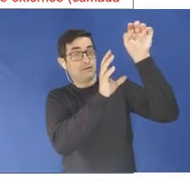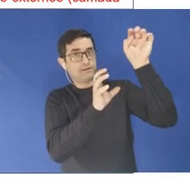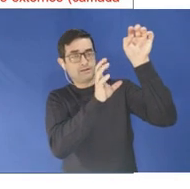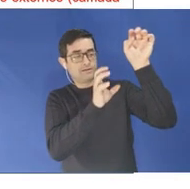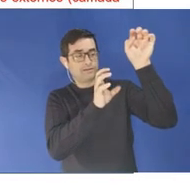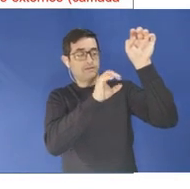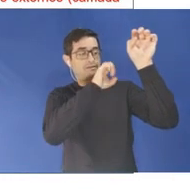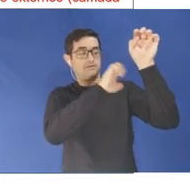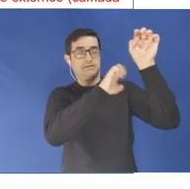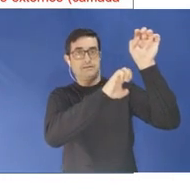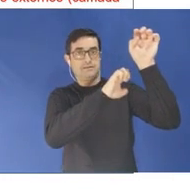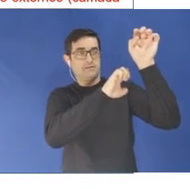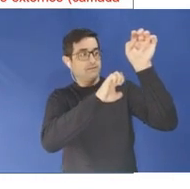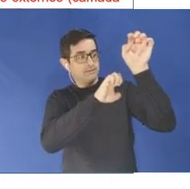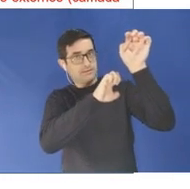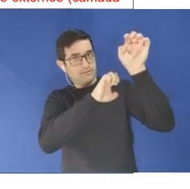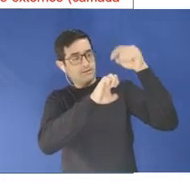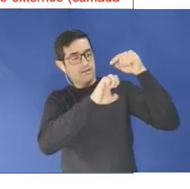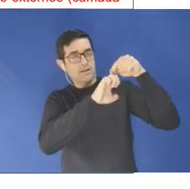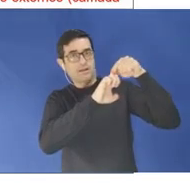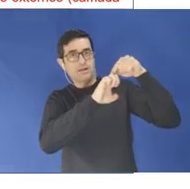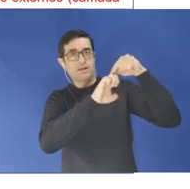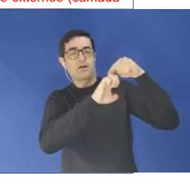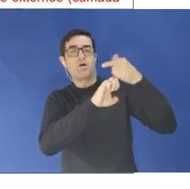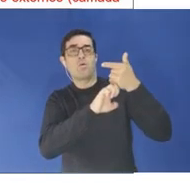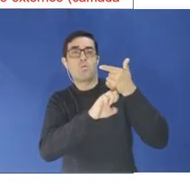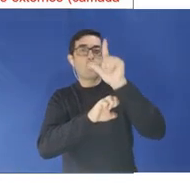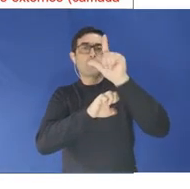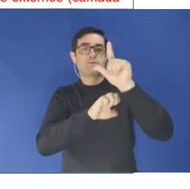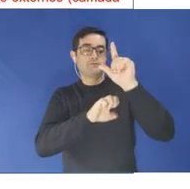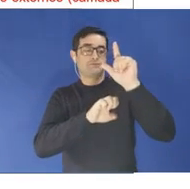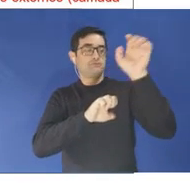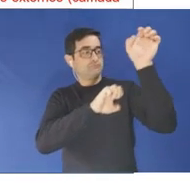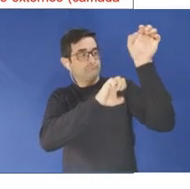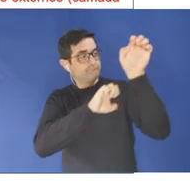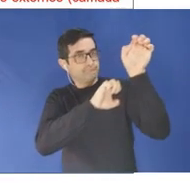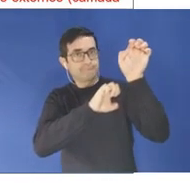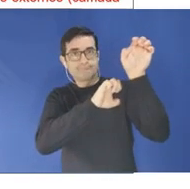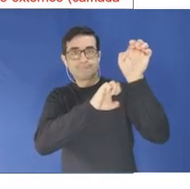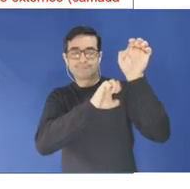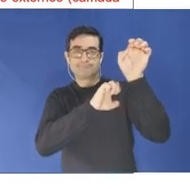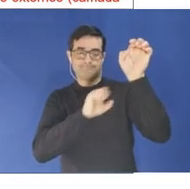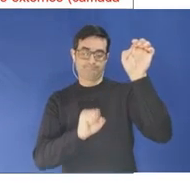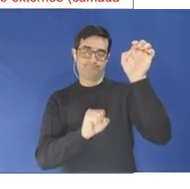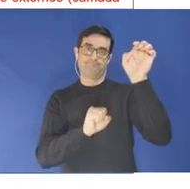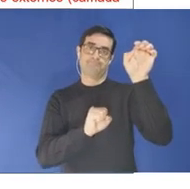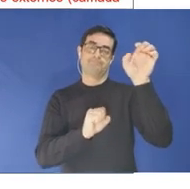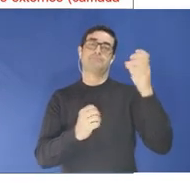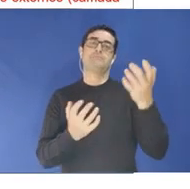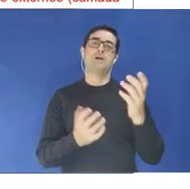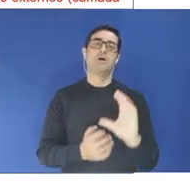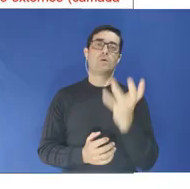núcleo, mas essa atração é reduzida pela blindagem causada por cada um dos